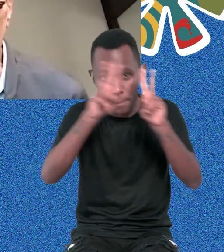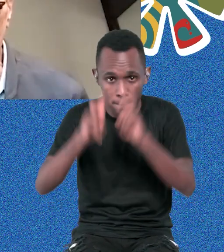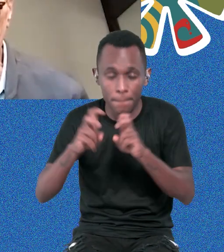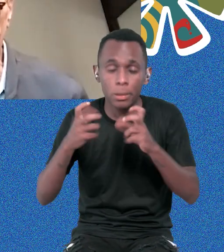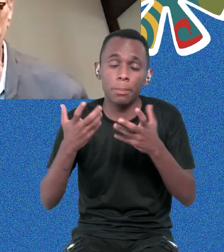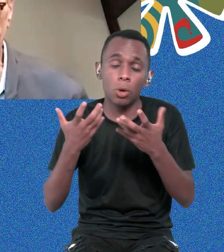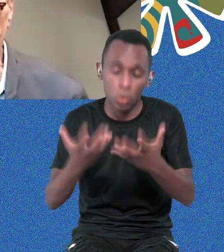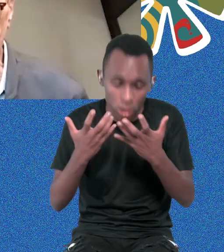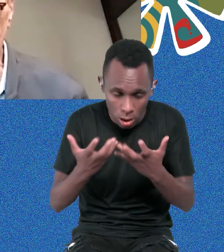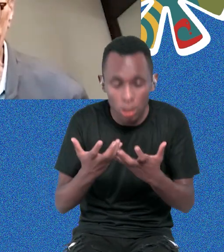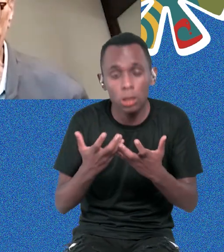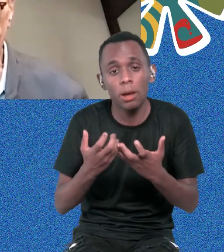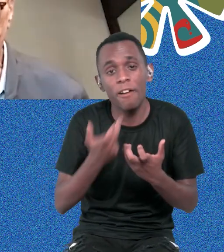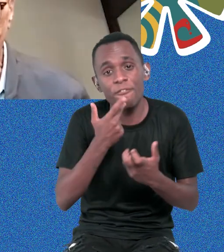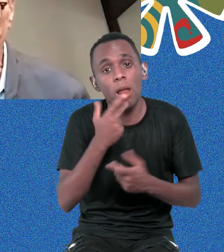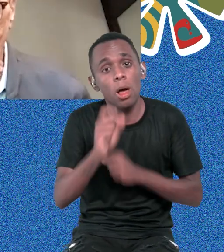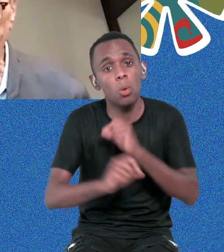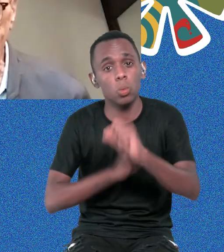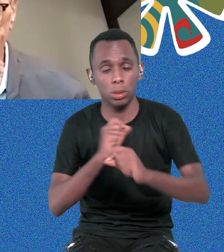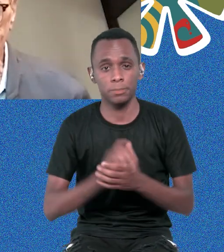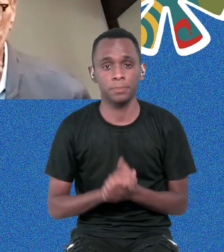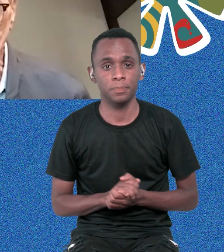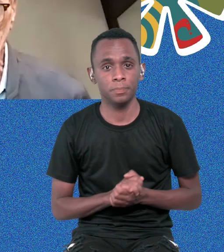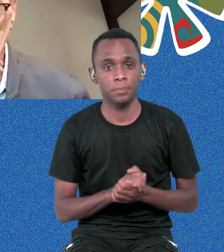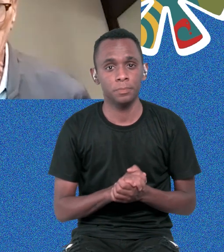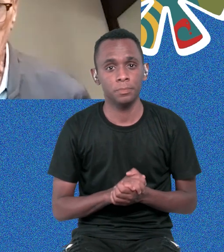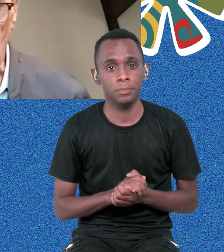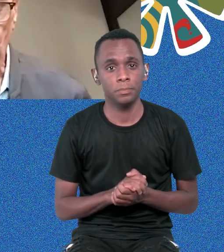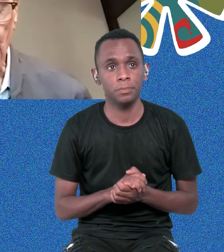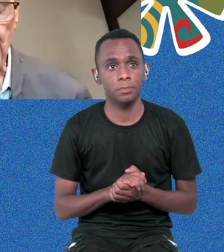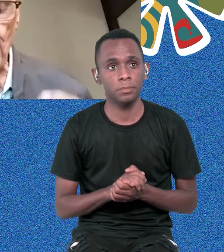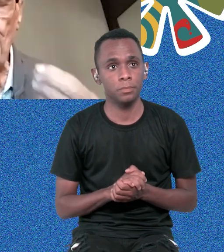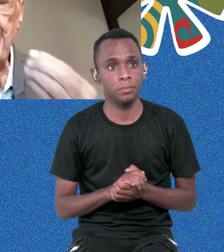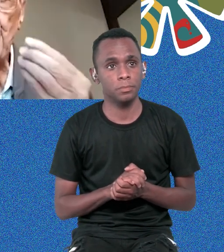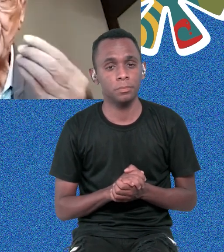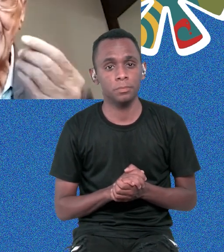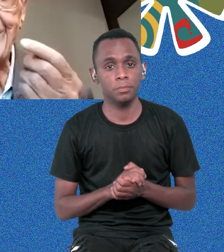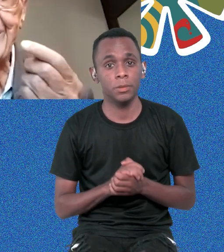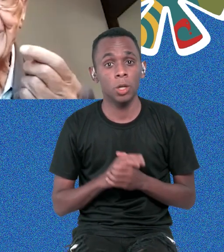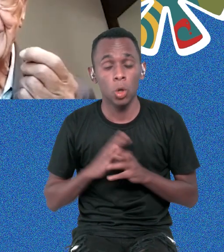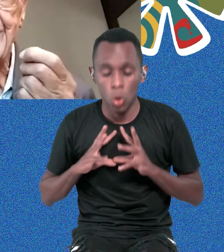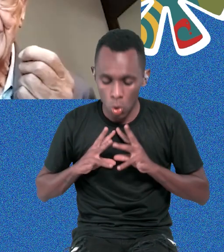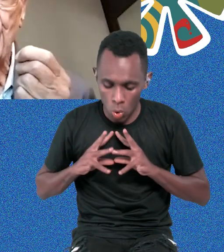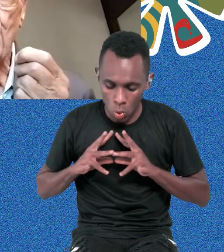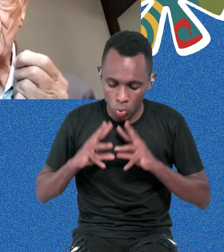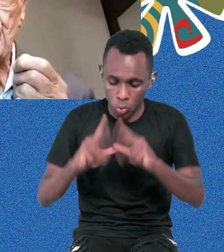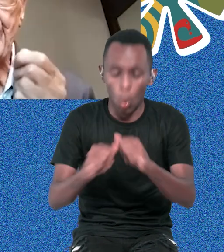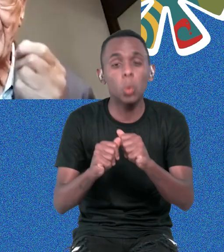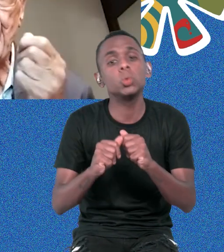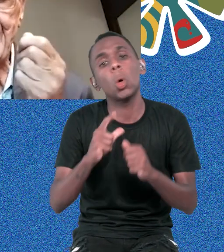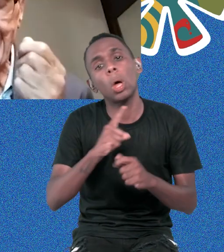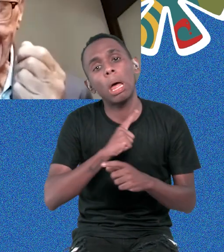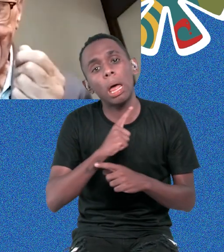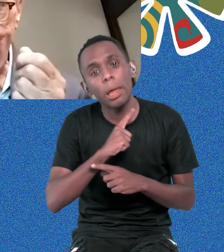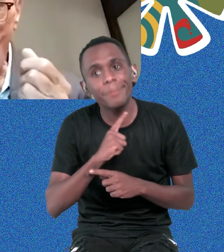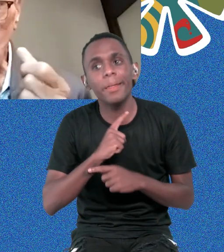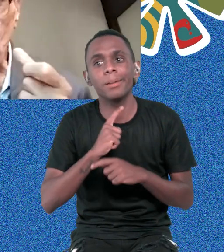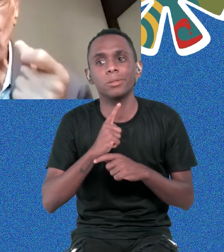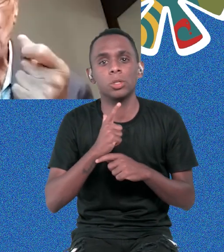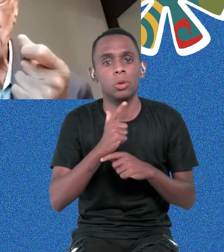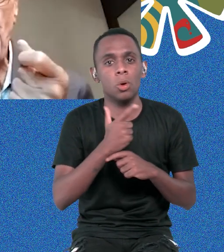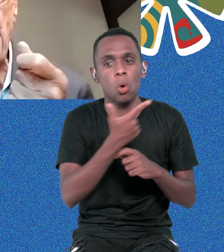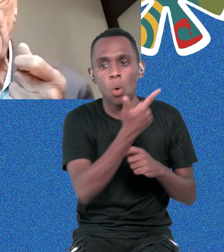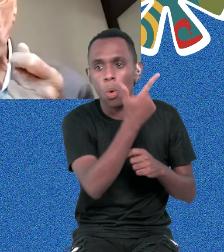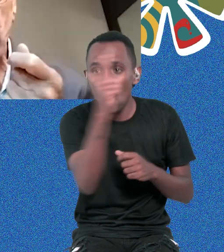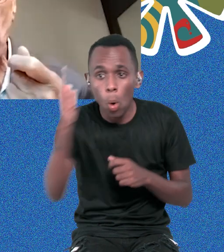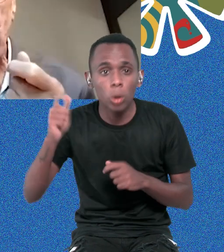que você me chamou a atenção, é que tudo isso traz. Reconhecer que há